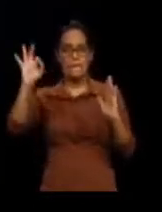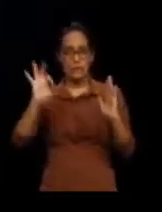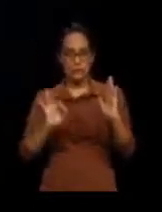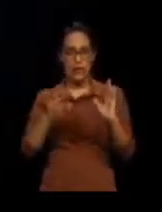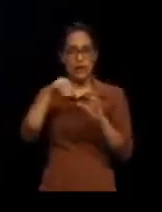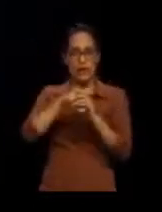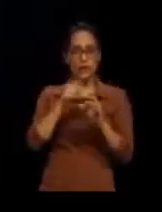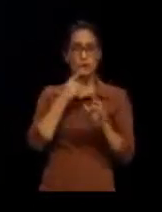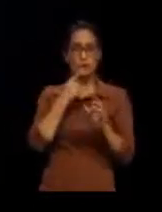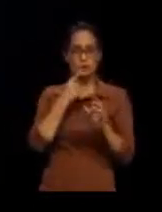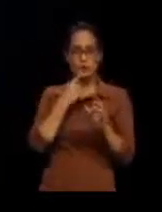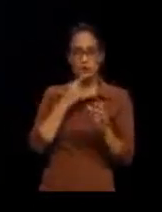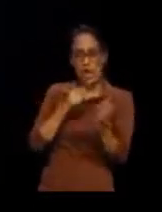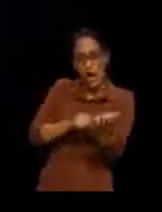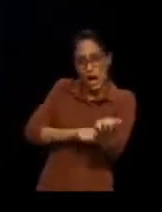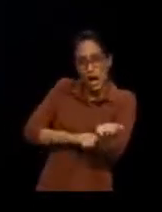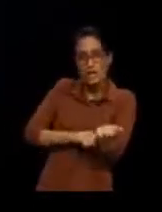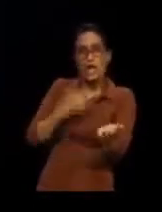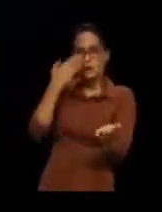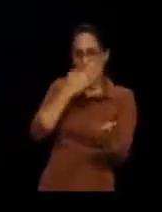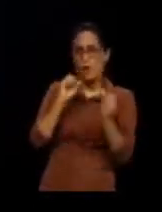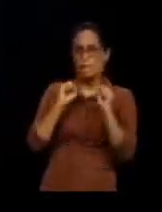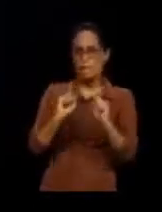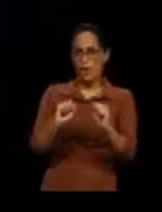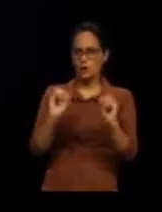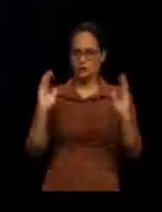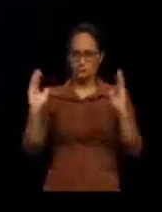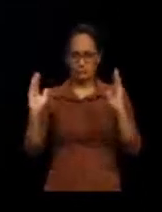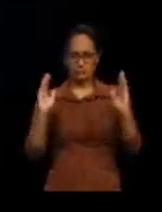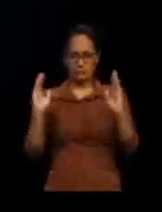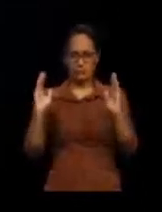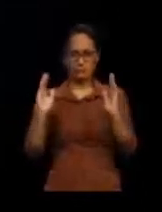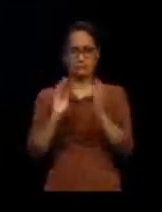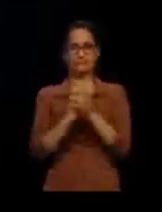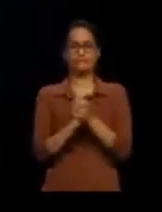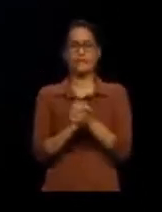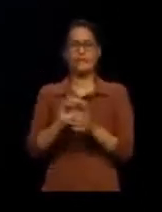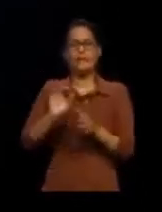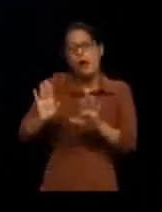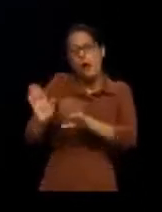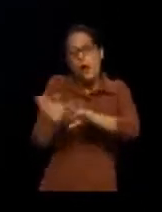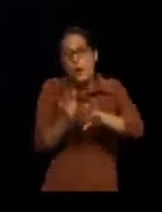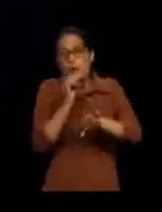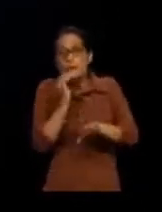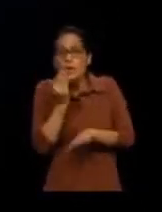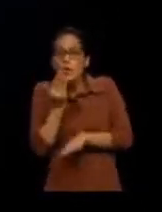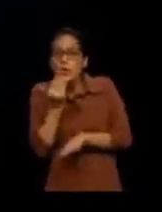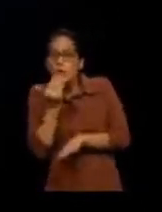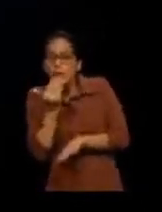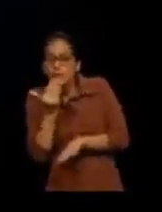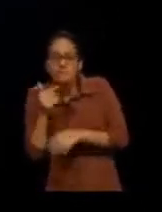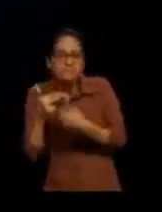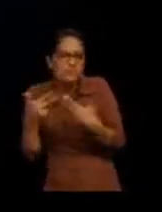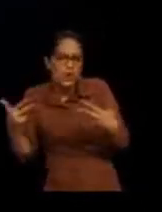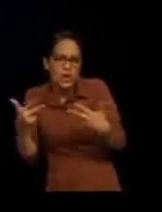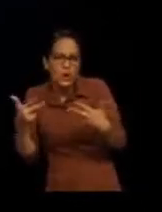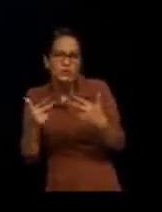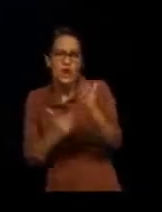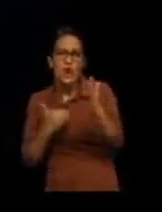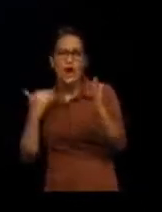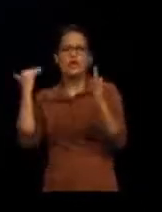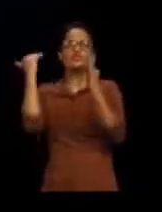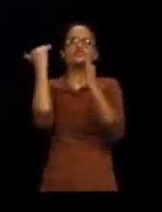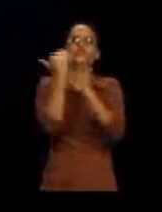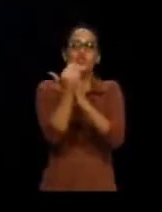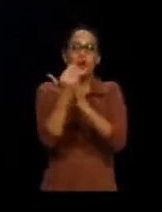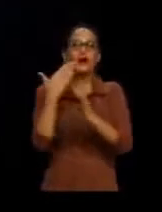normal, né? O nível de glicose, então, ele vai subir. Quando ele sobe, esse nível de glicose sobe após